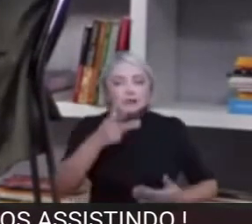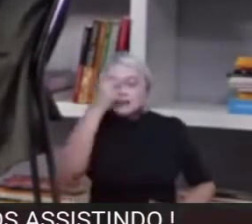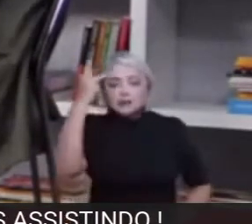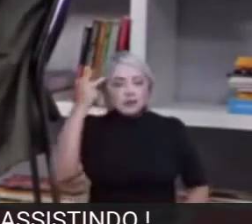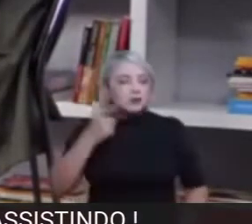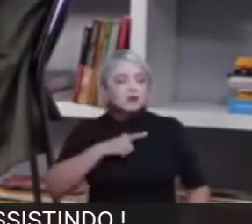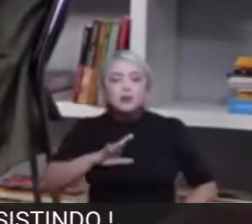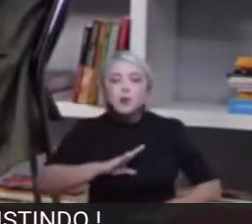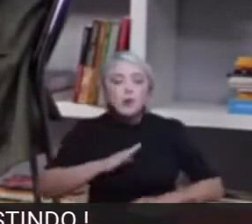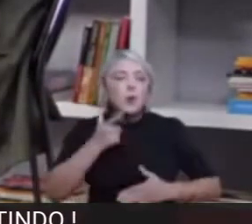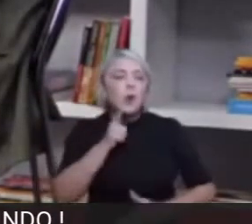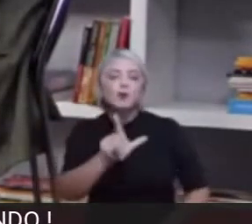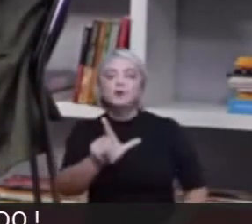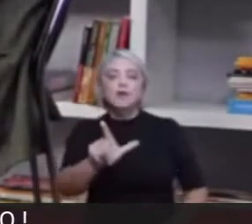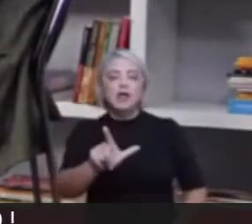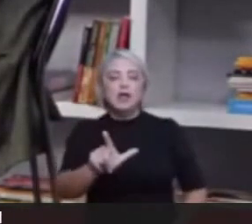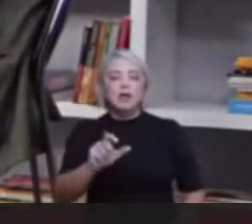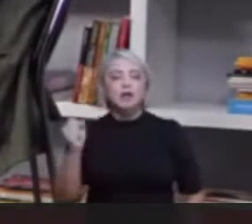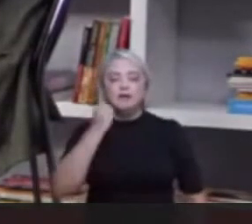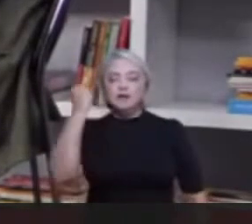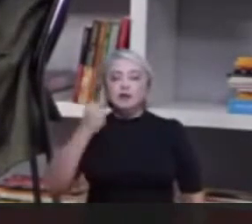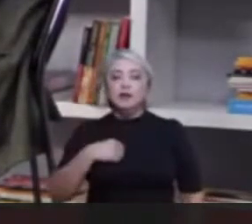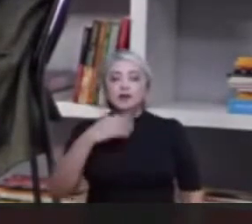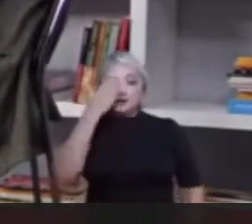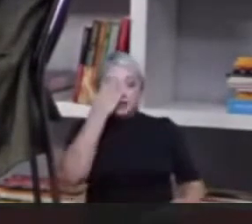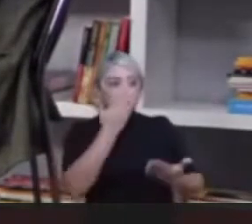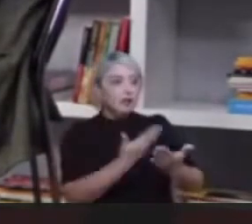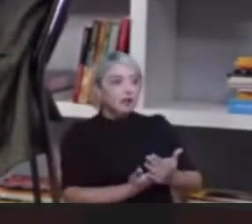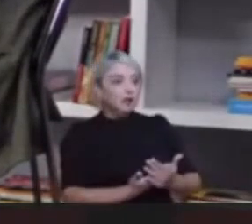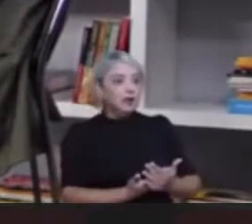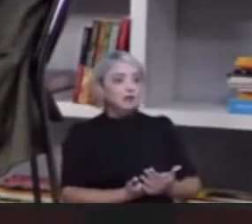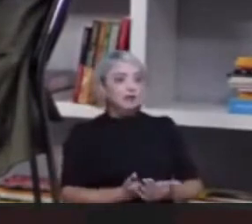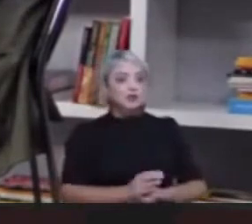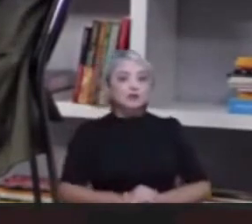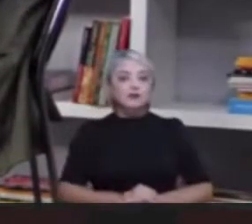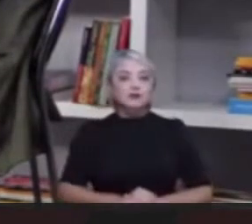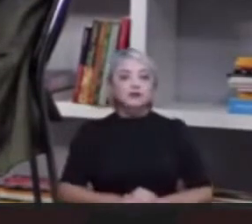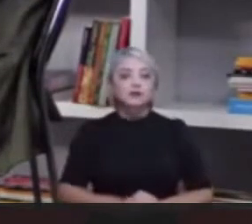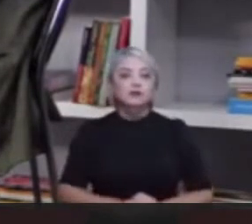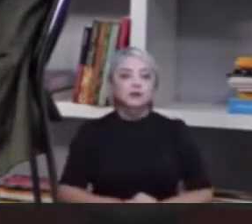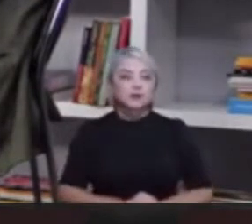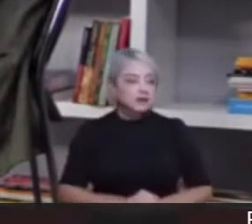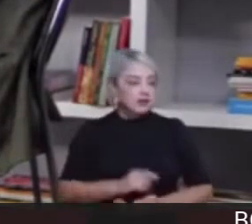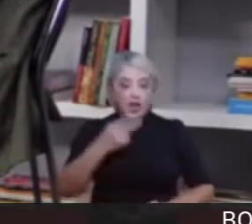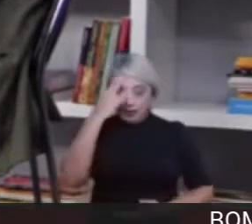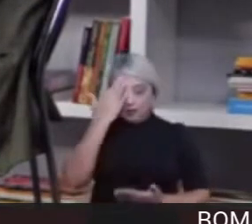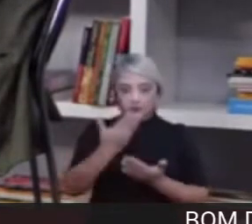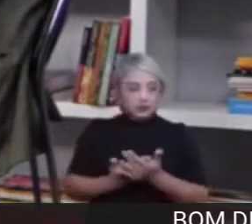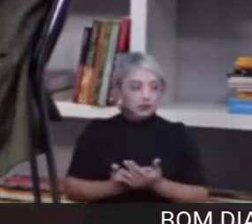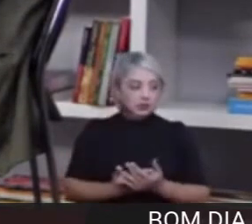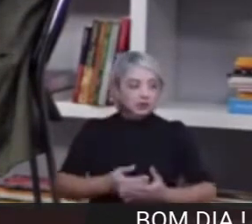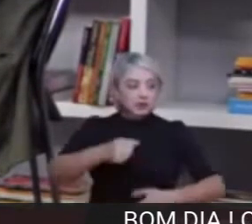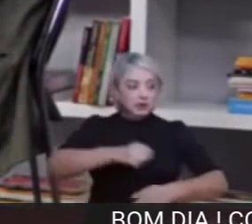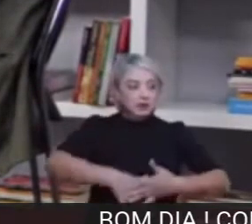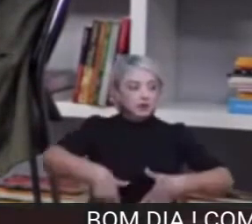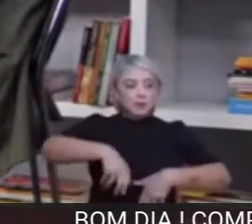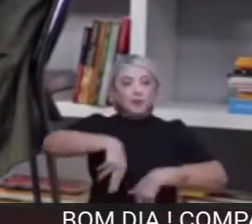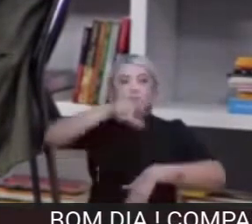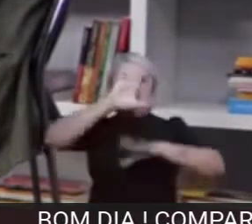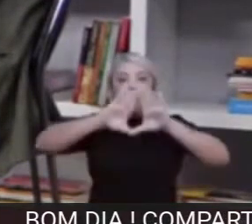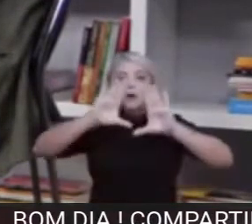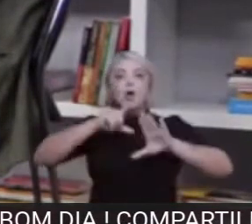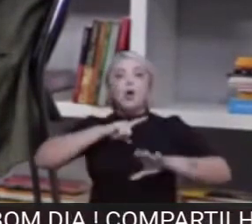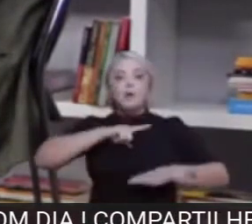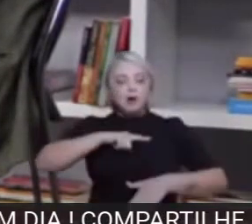Olha, você não acredita em ressurreição. Não. Sabe, eu ressuscitei. Porque havia muita